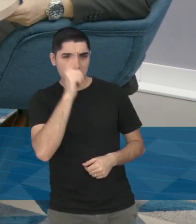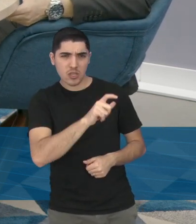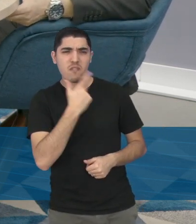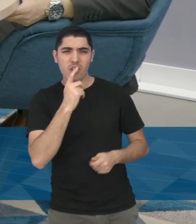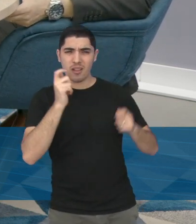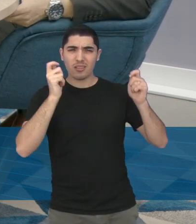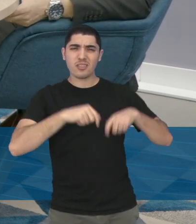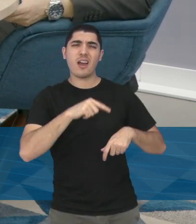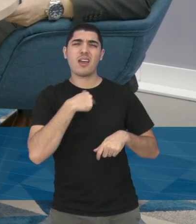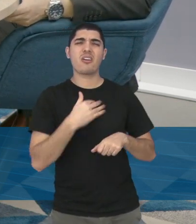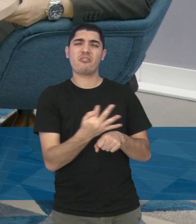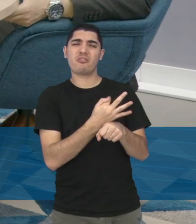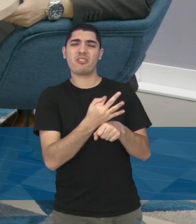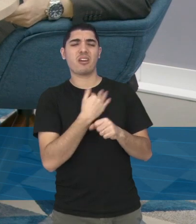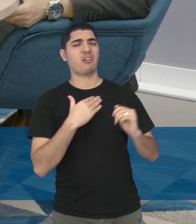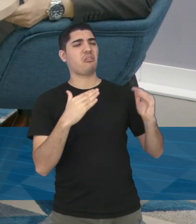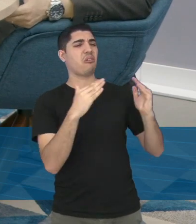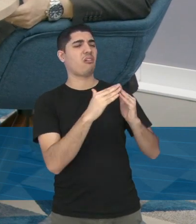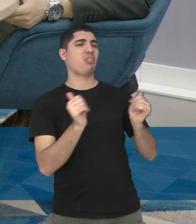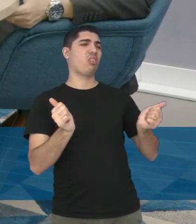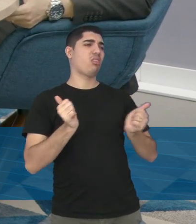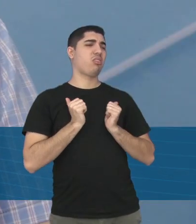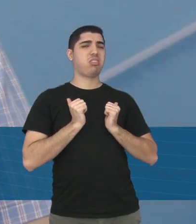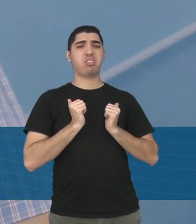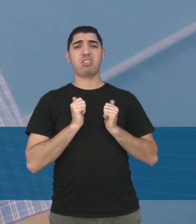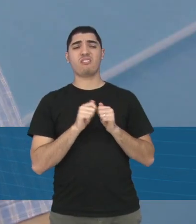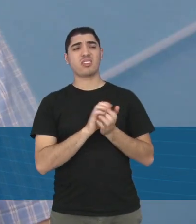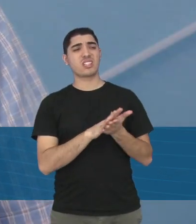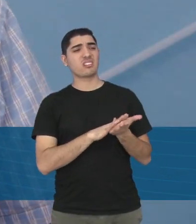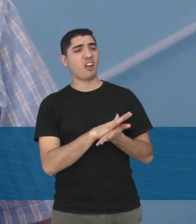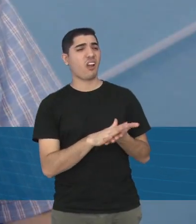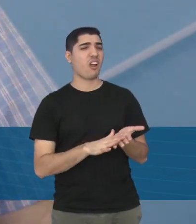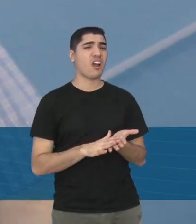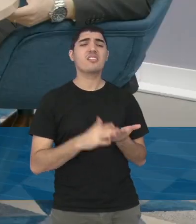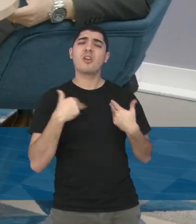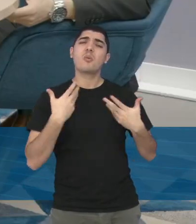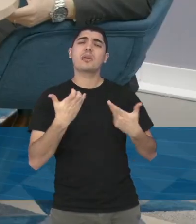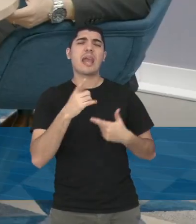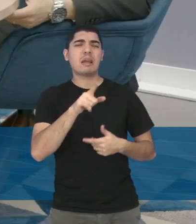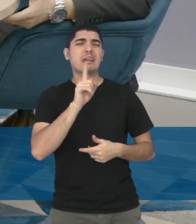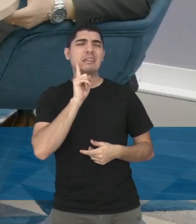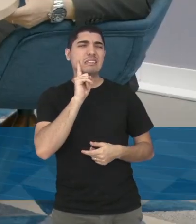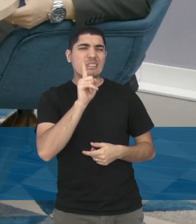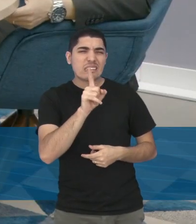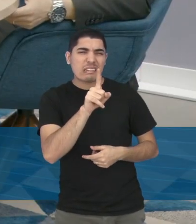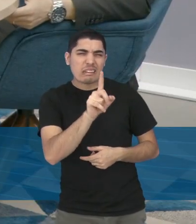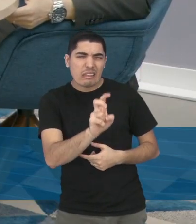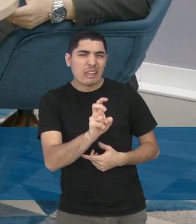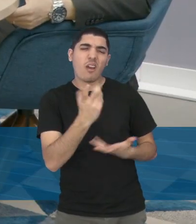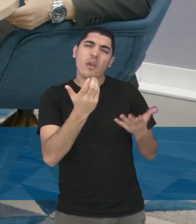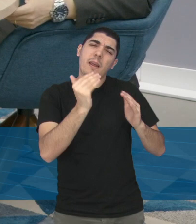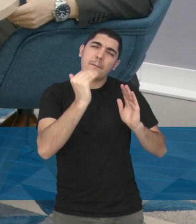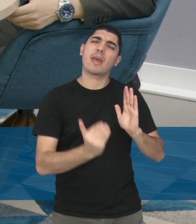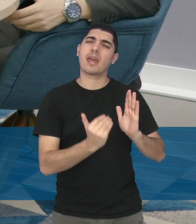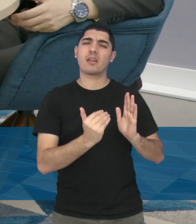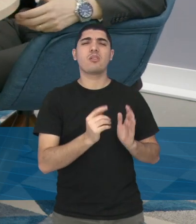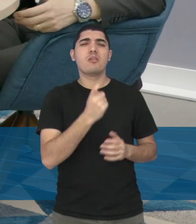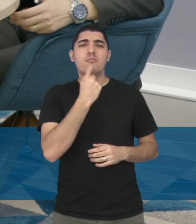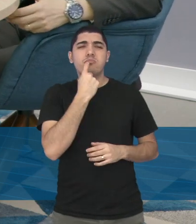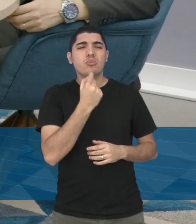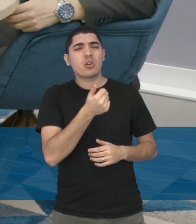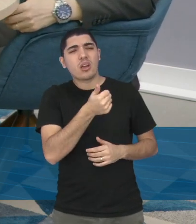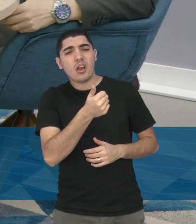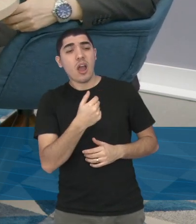assim, mas dá para tirar menos férias? Porque eu fico em casa lá, não tenho o que fazer, né? Não é? É verdade. Não é? Tem gente que